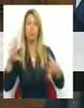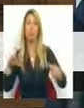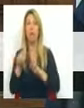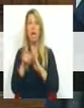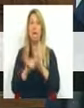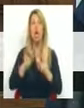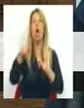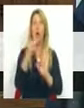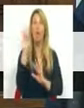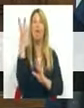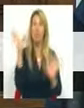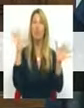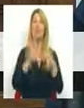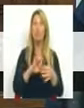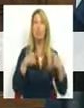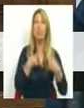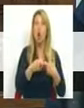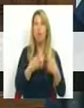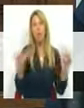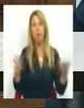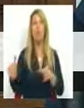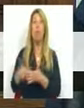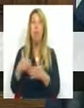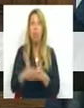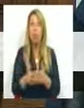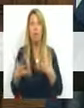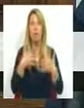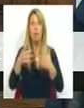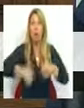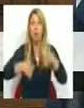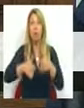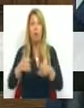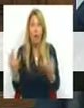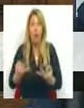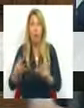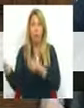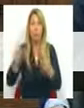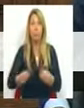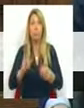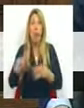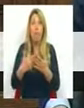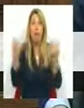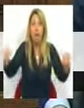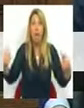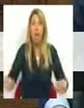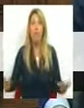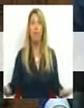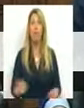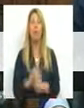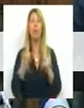processo aberto, transparente e competitivo, apareceram ofertas. Porque o banco tinha encontrado uma forma de